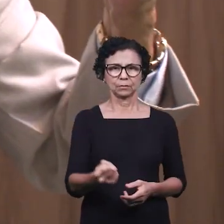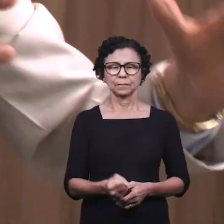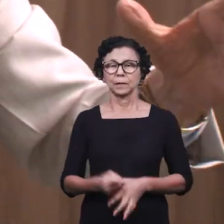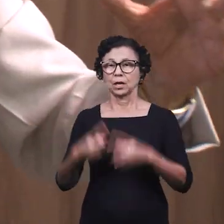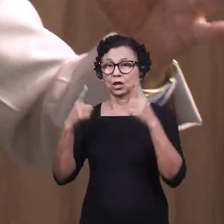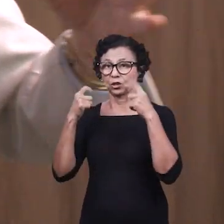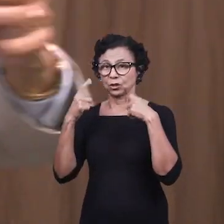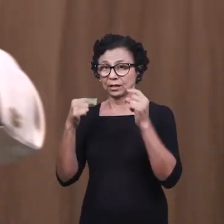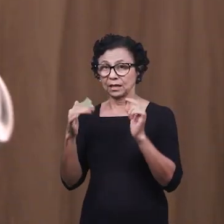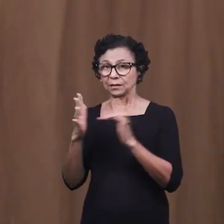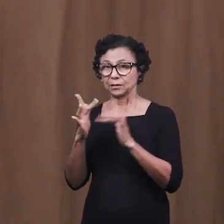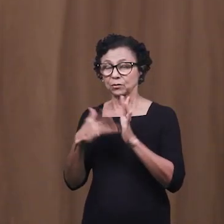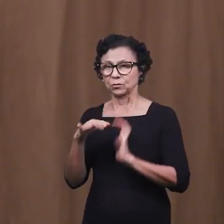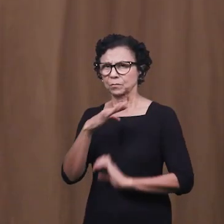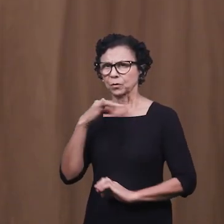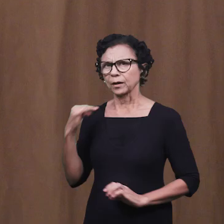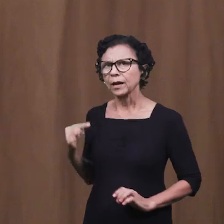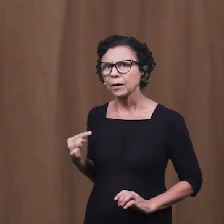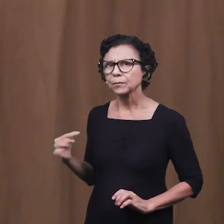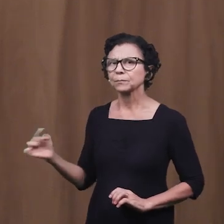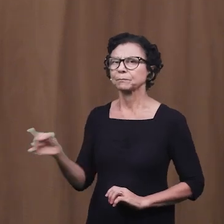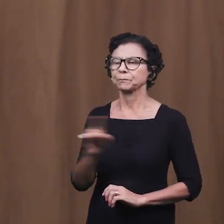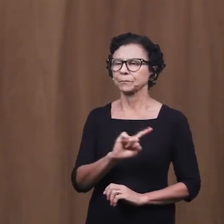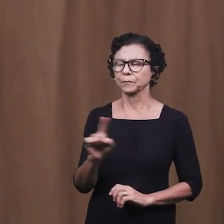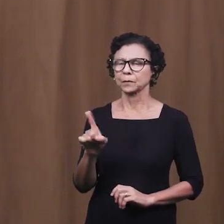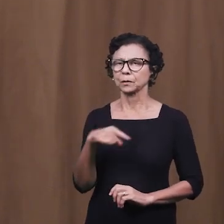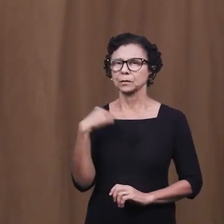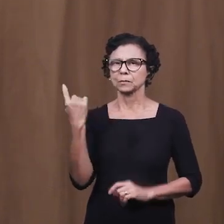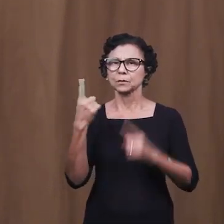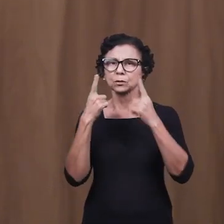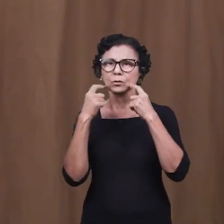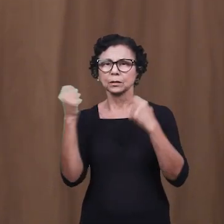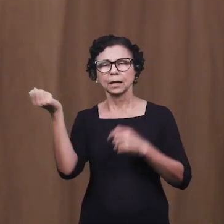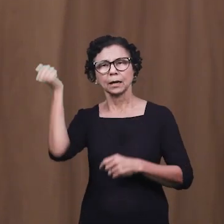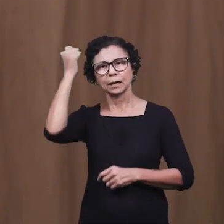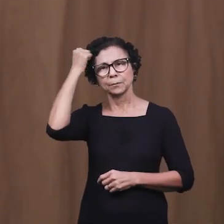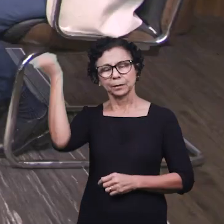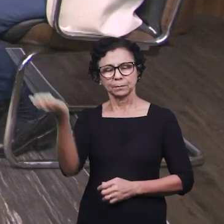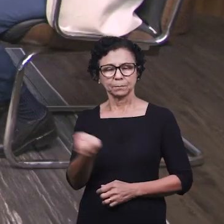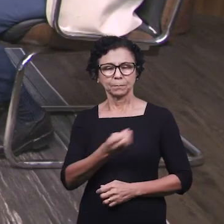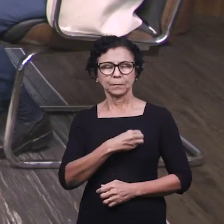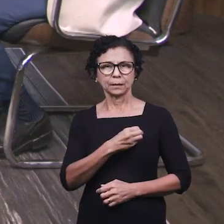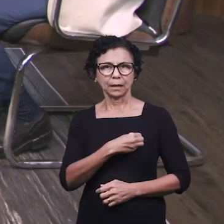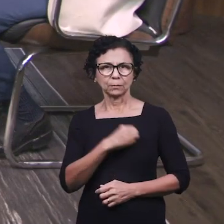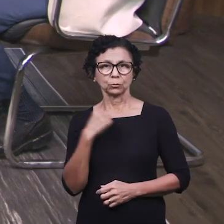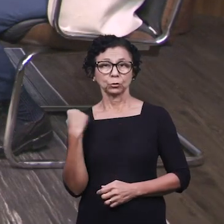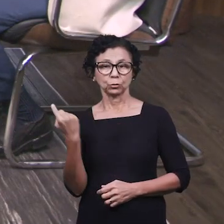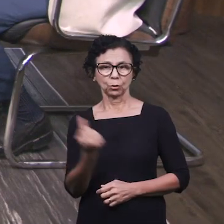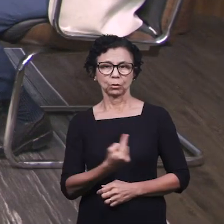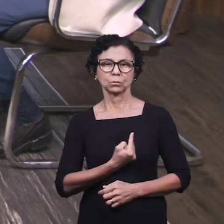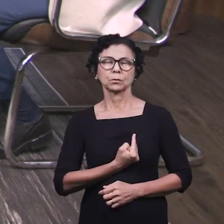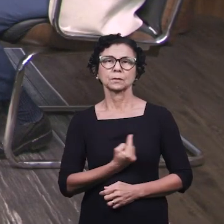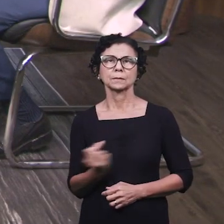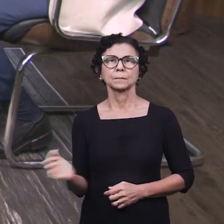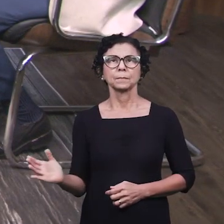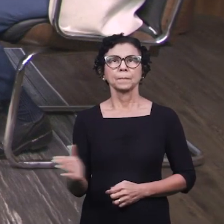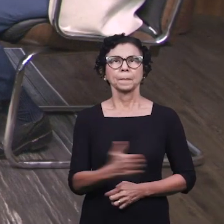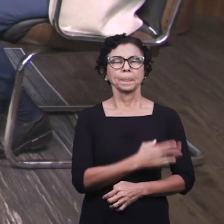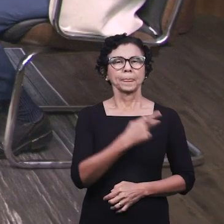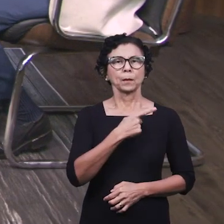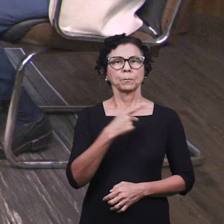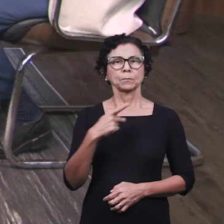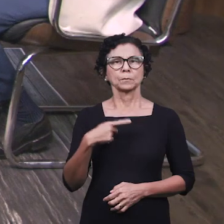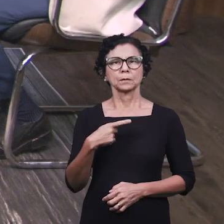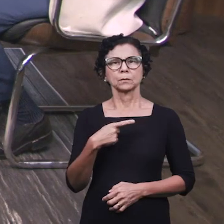Jesus morreu, nós temos que chorar pelos nossos pecados. Amém. Glória a Jesus. Bom, a palavra do pastor